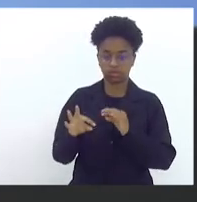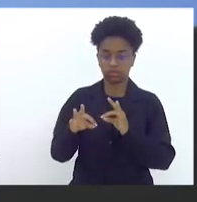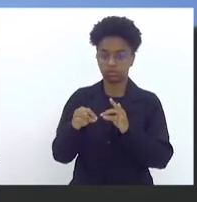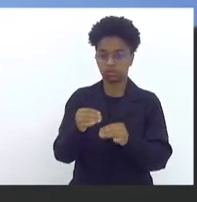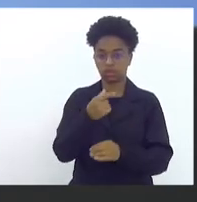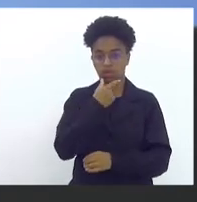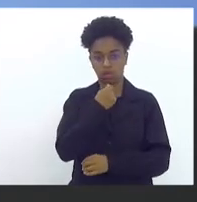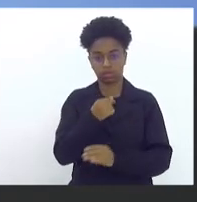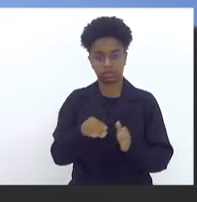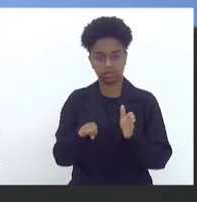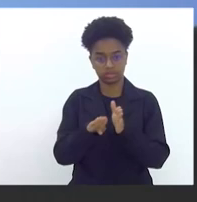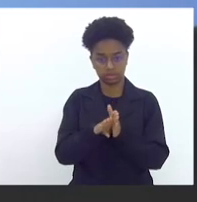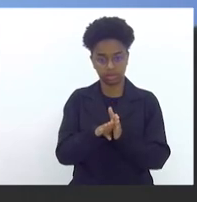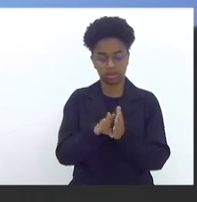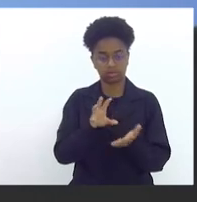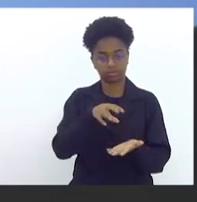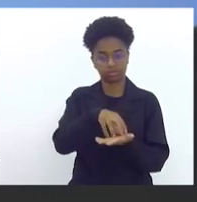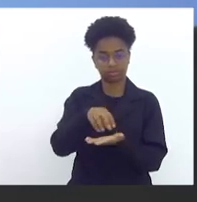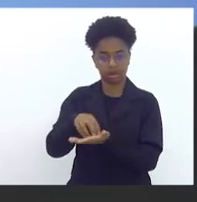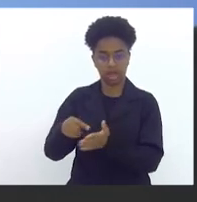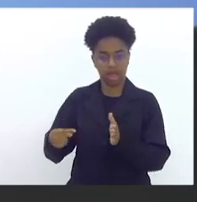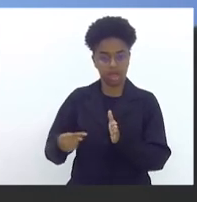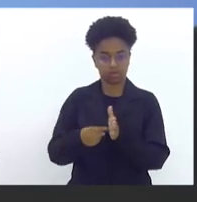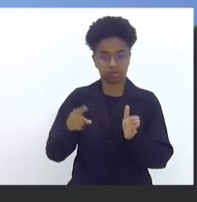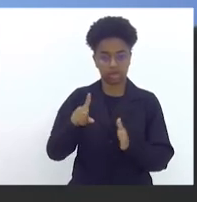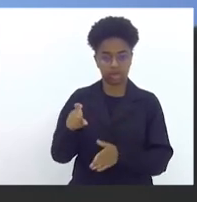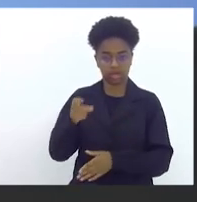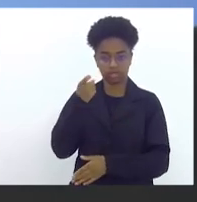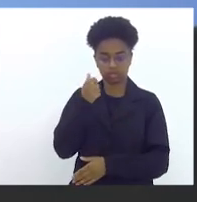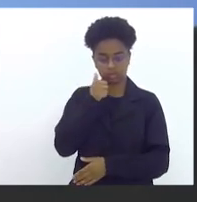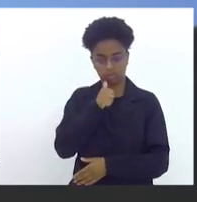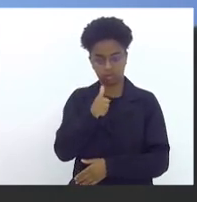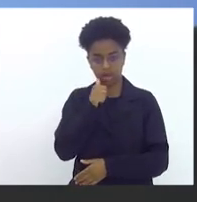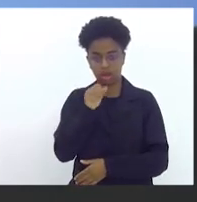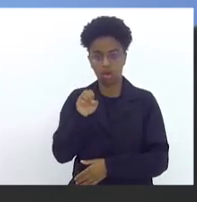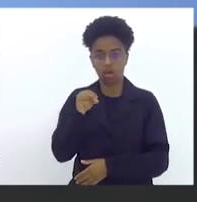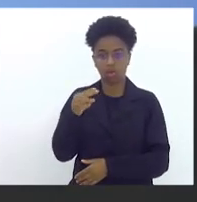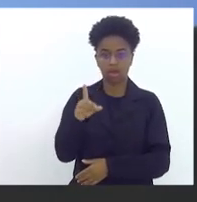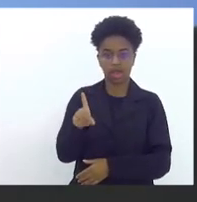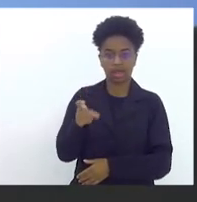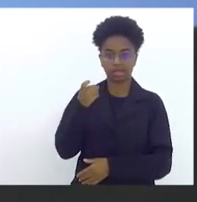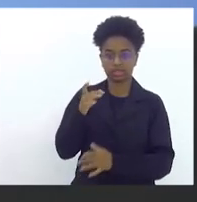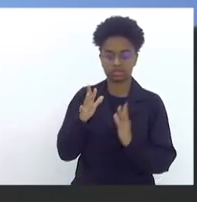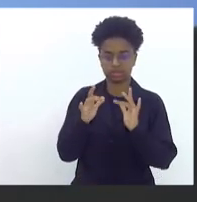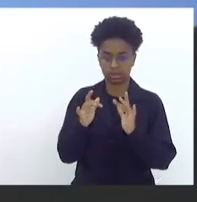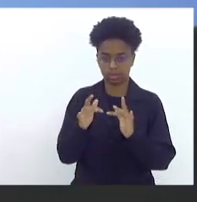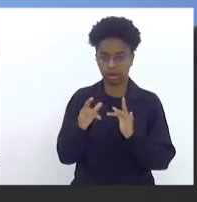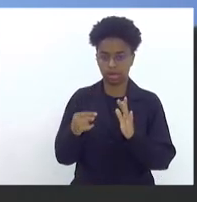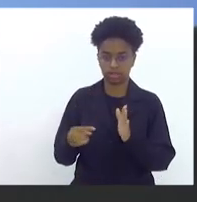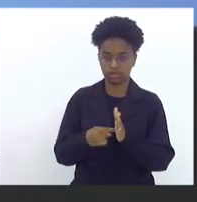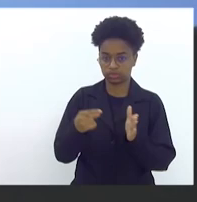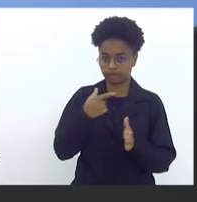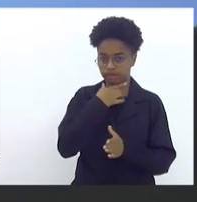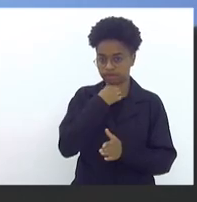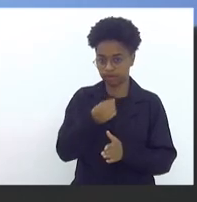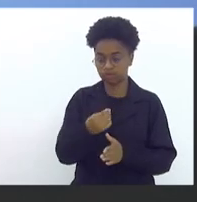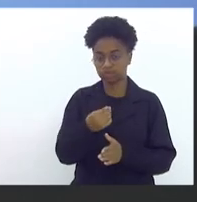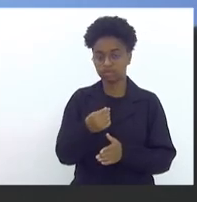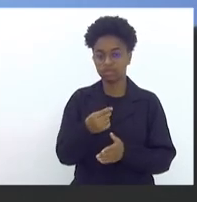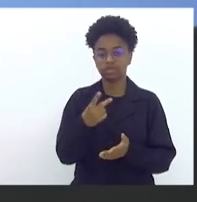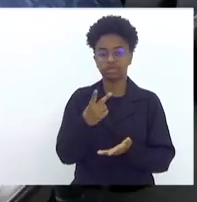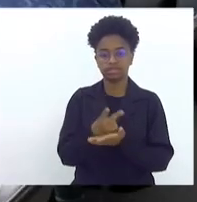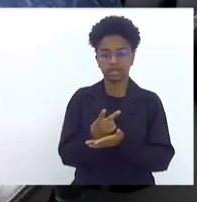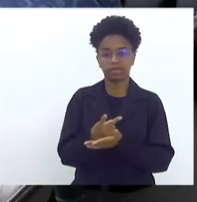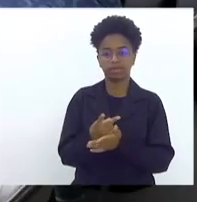nas delegacias territoriais acusando as ex-mulheres enfim ex-namoradas de denunciação carinhosa os casos foram